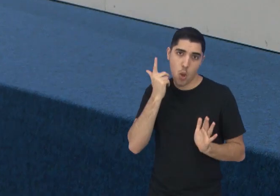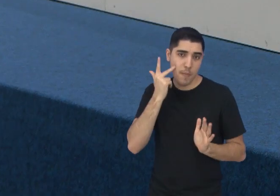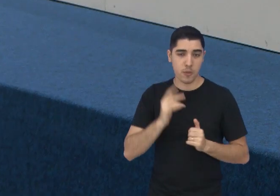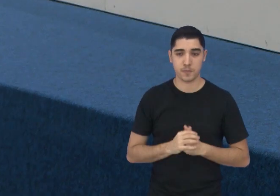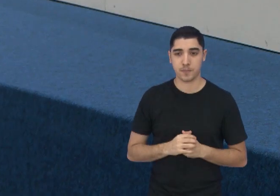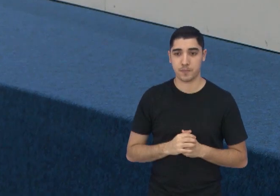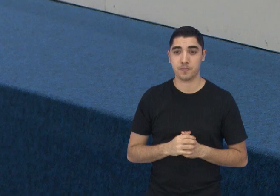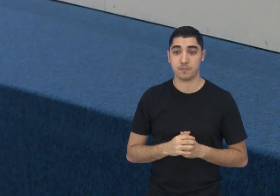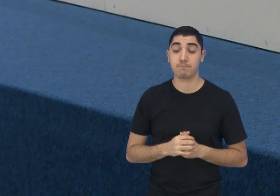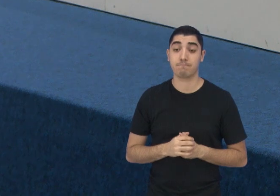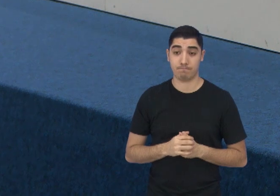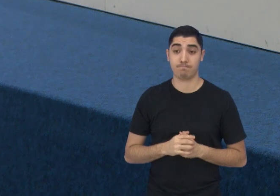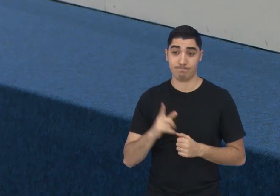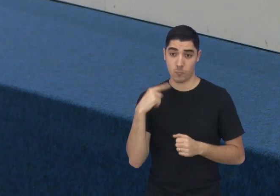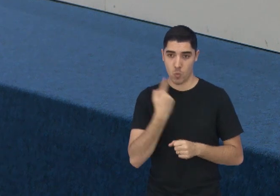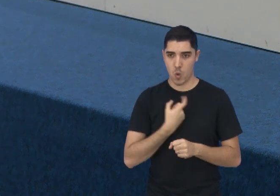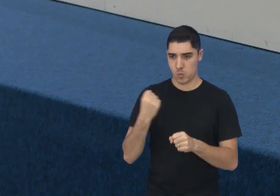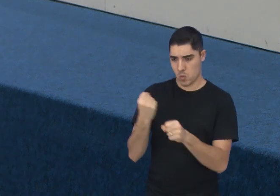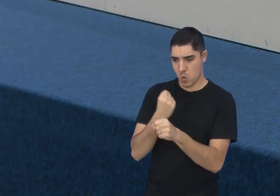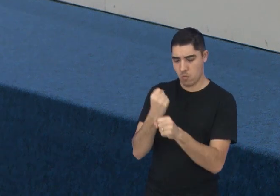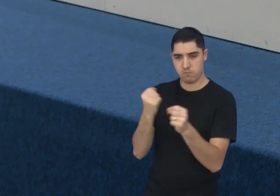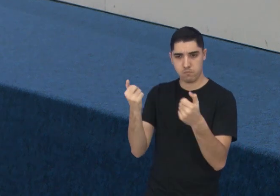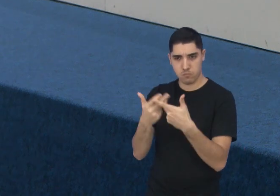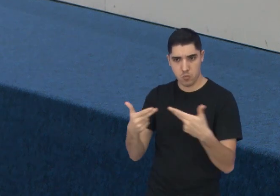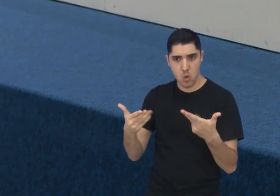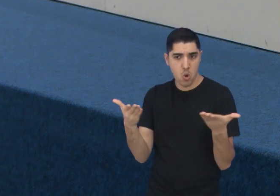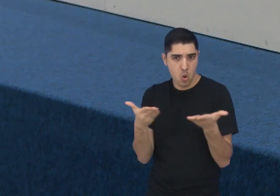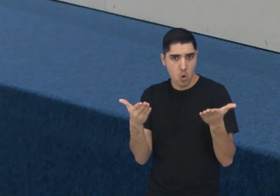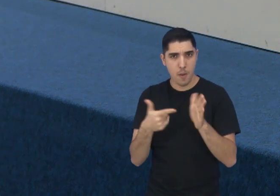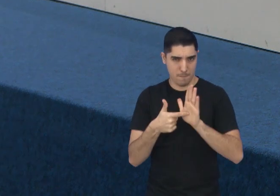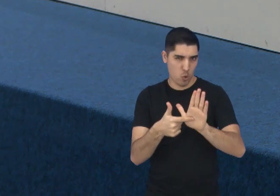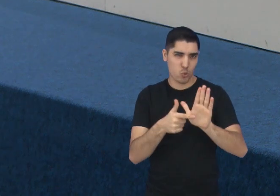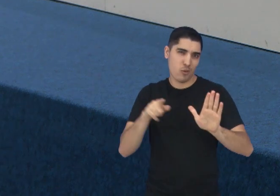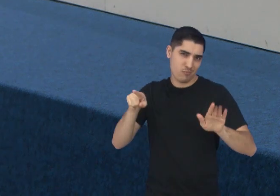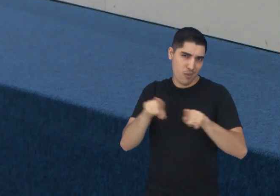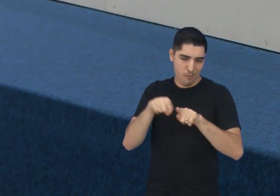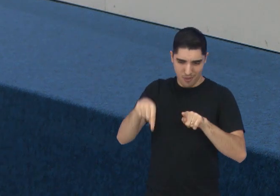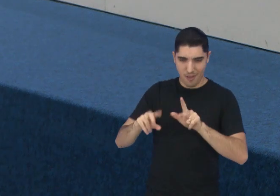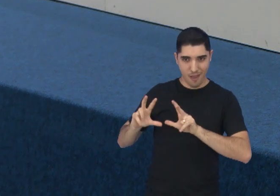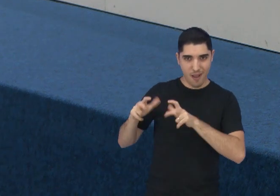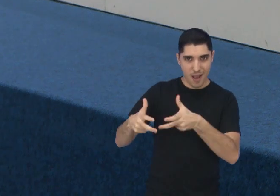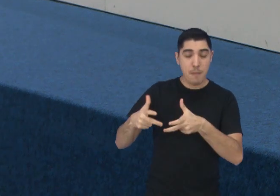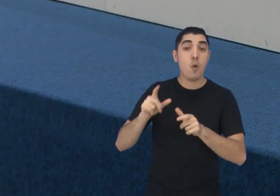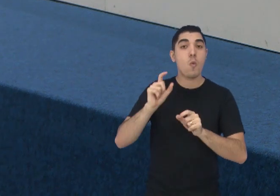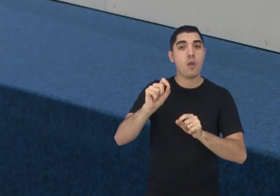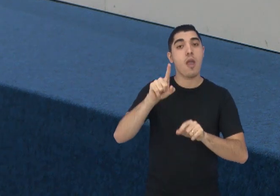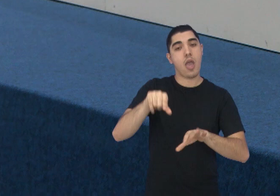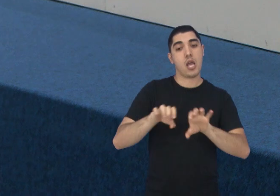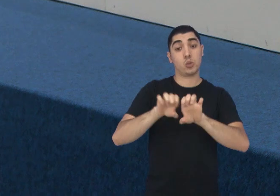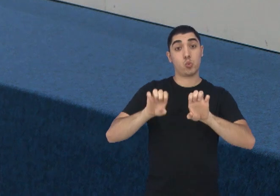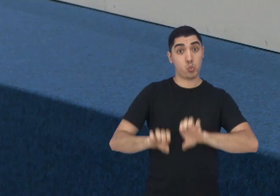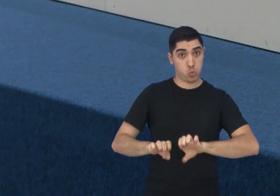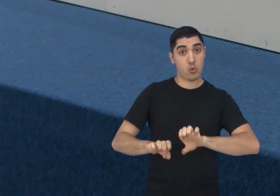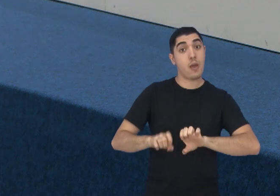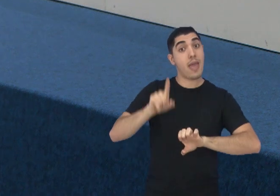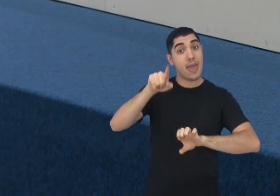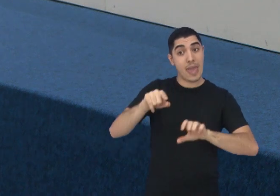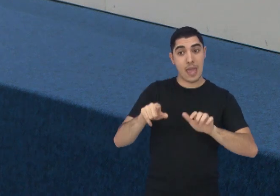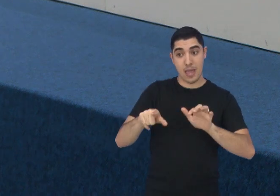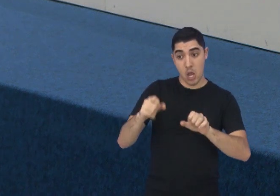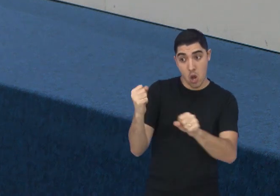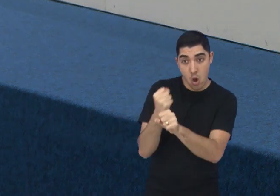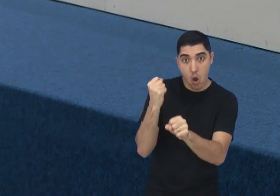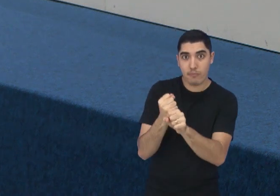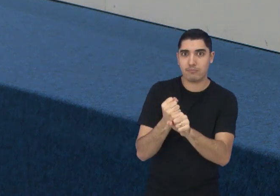obras apresentadas hoje aqui na Câmara Municipal são obras de infraestrutura, são obras de grande porte